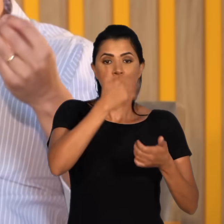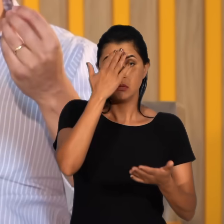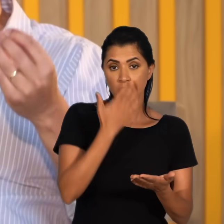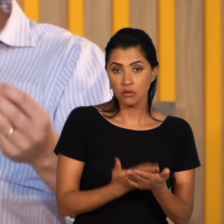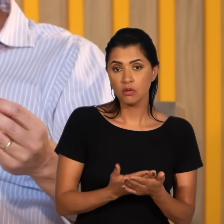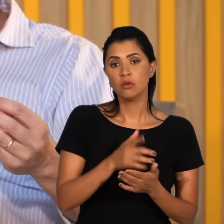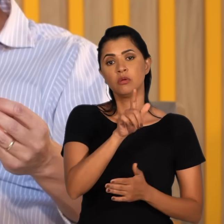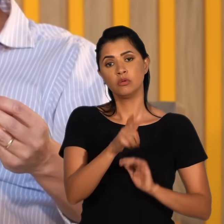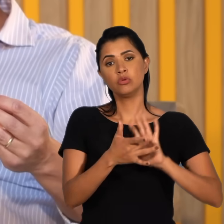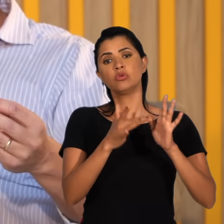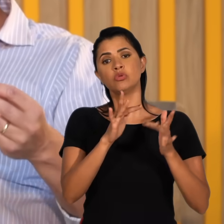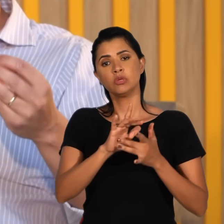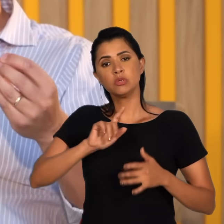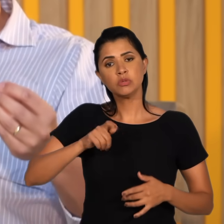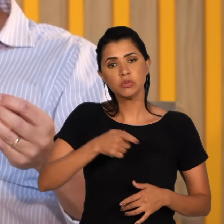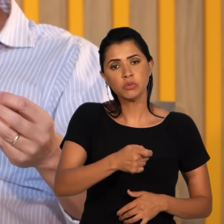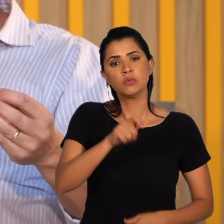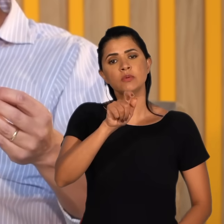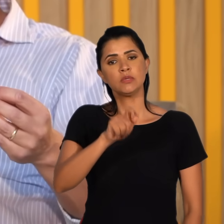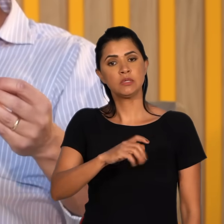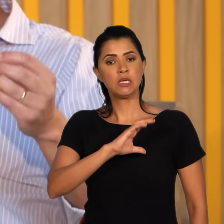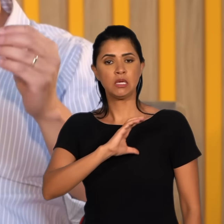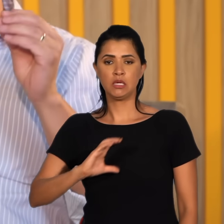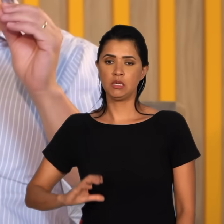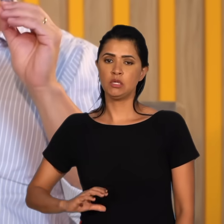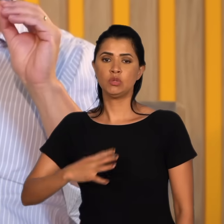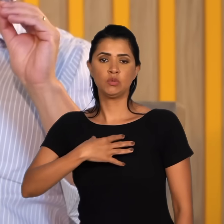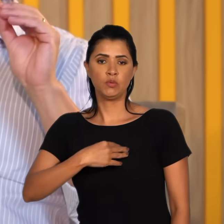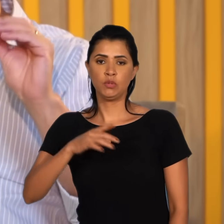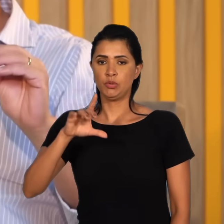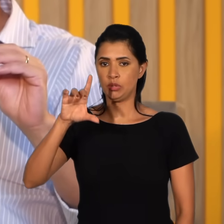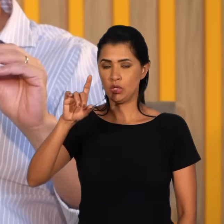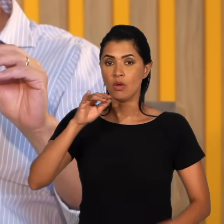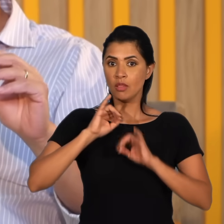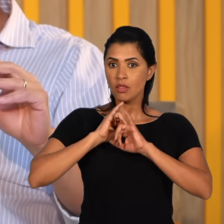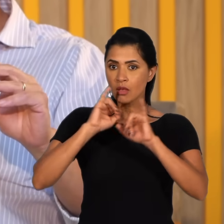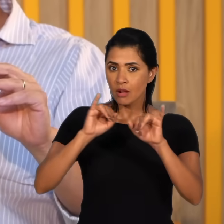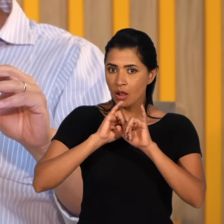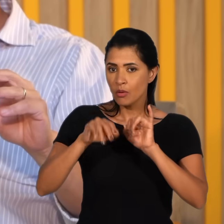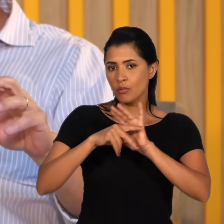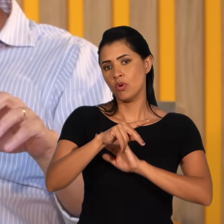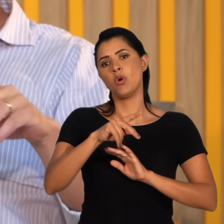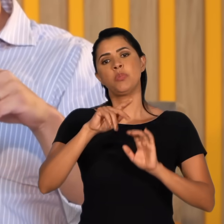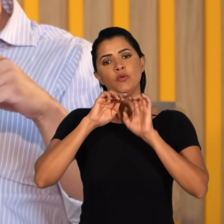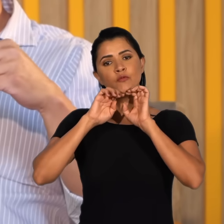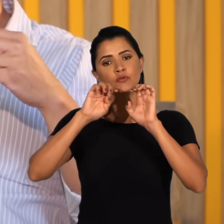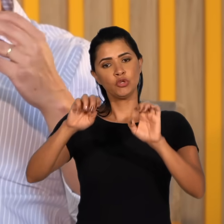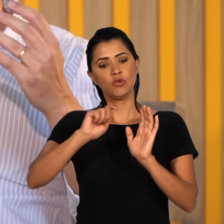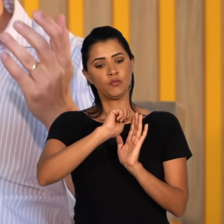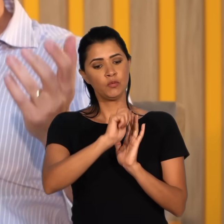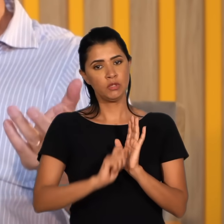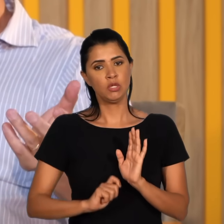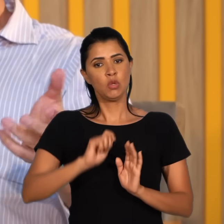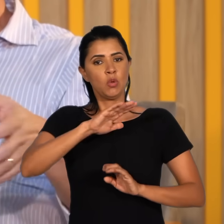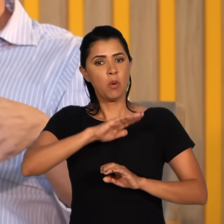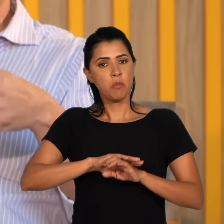Jesus é o cristo o filho de Deus E essa declaração do propósito do Evangelho foi escrita no ponto